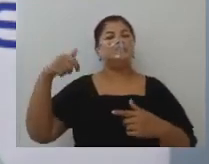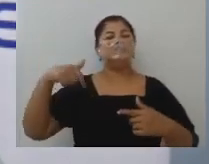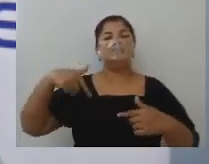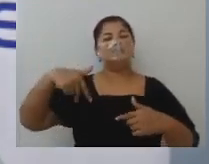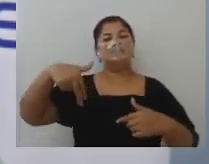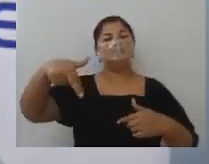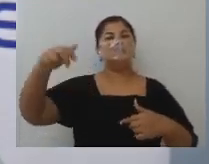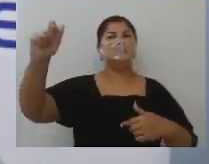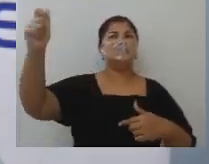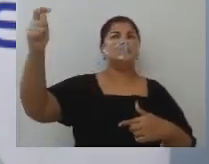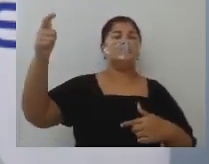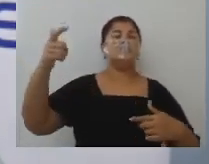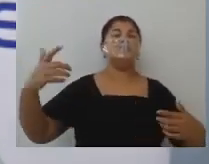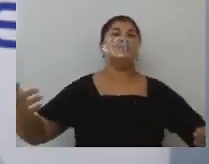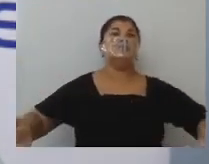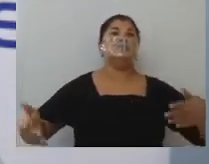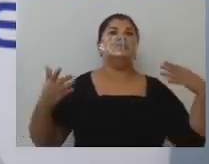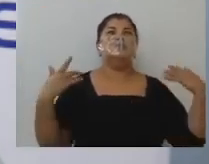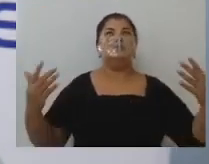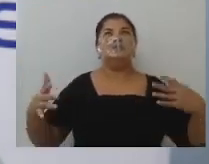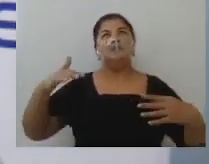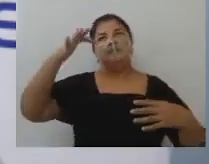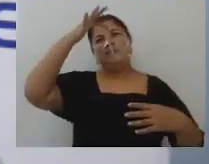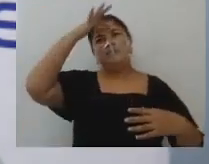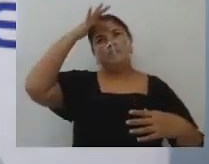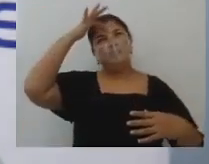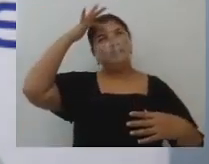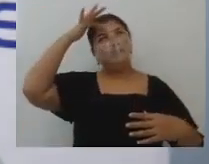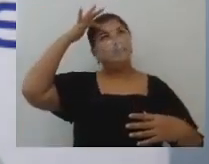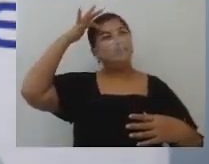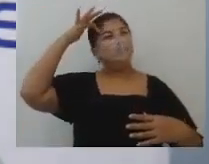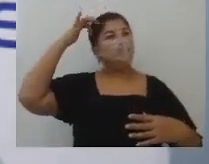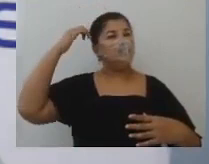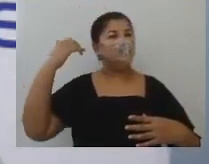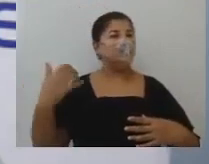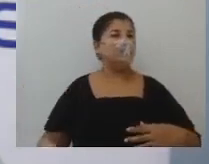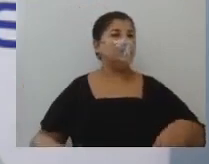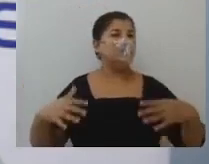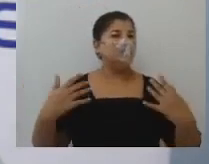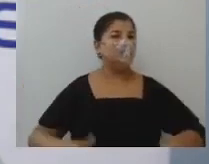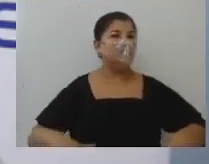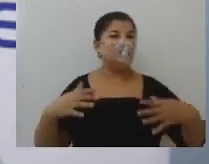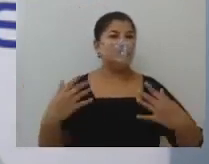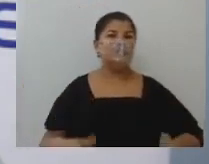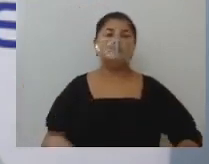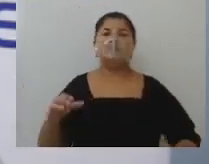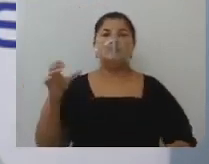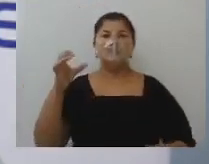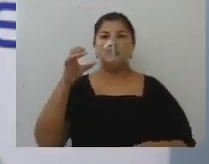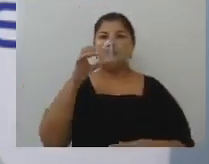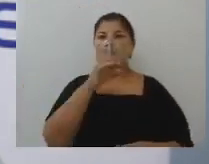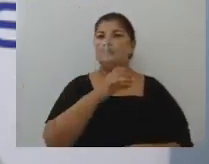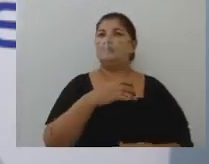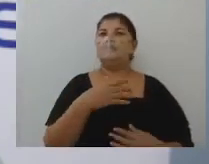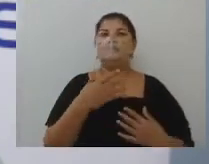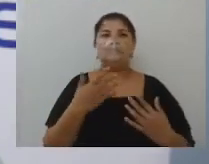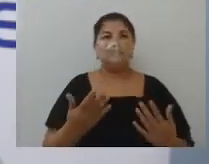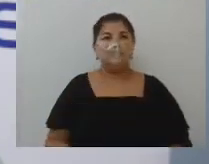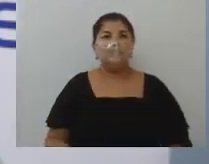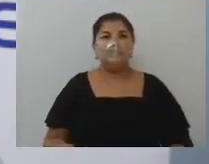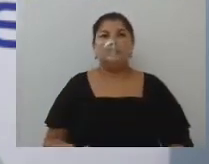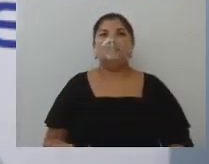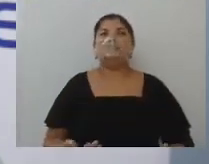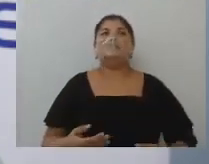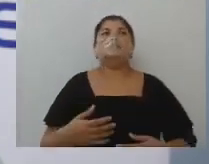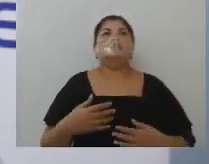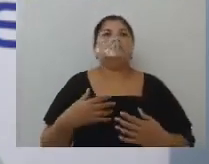e sente aquele calorzão e diz, meu Deus, o sol está muito quente hoje. O sol está muito quente